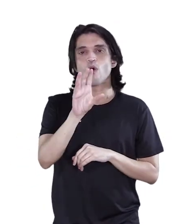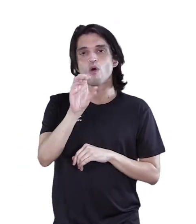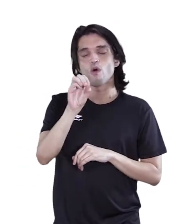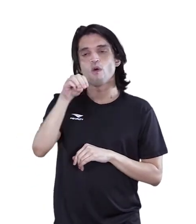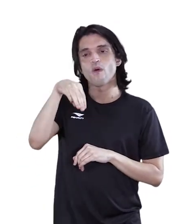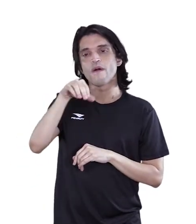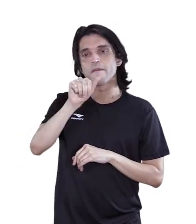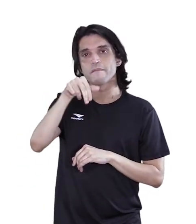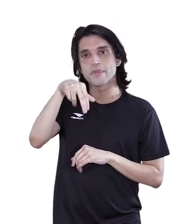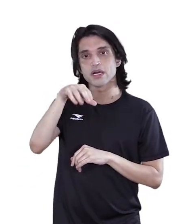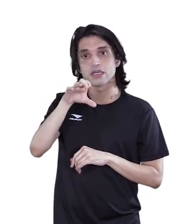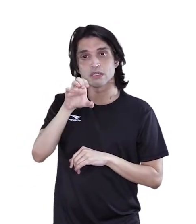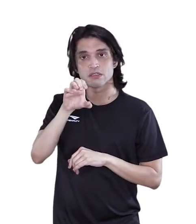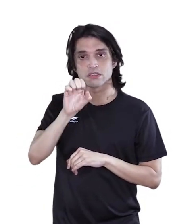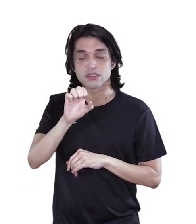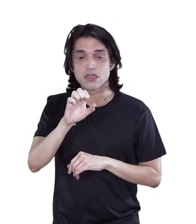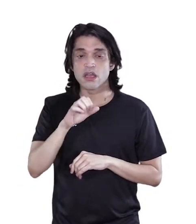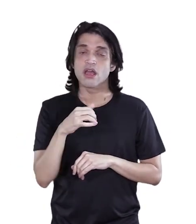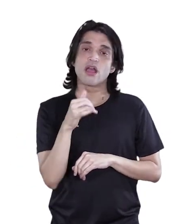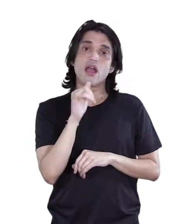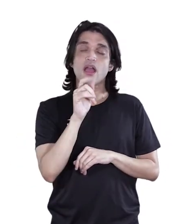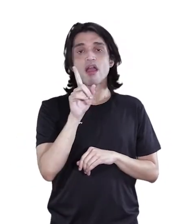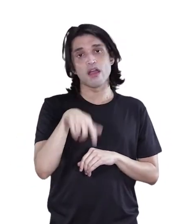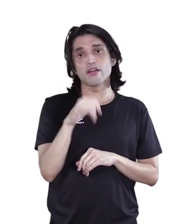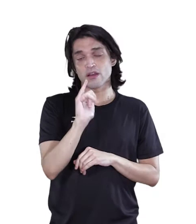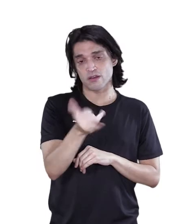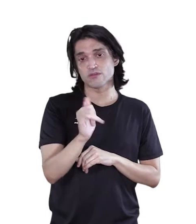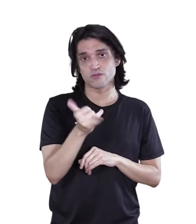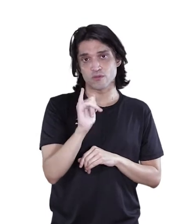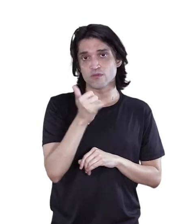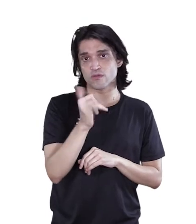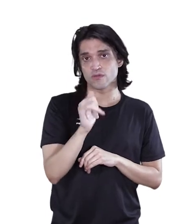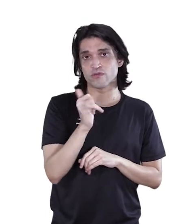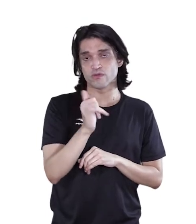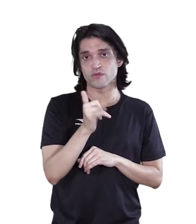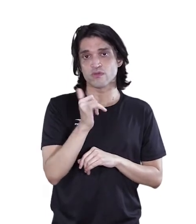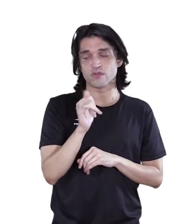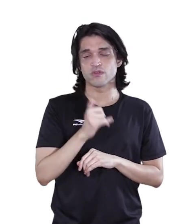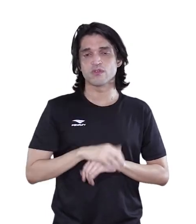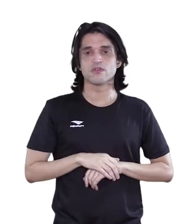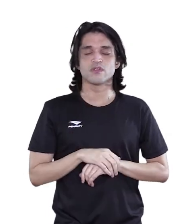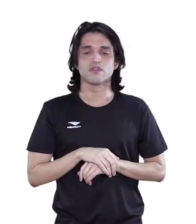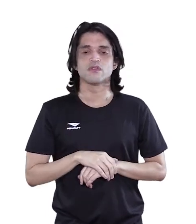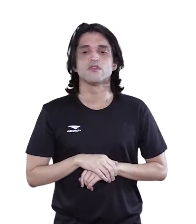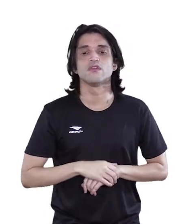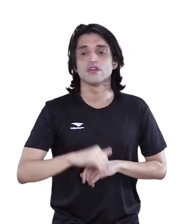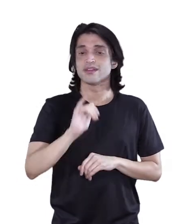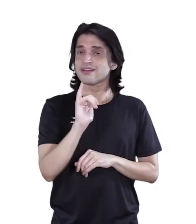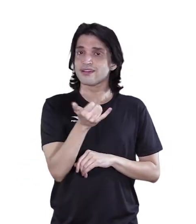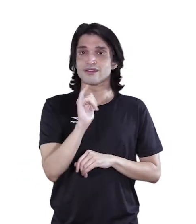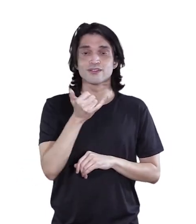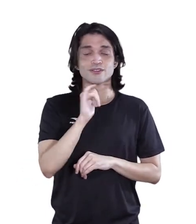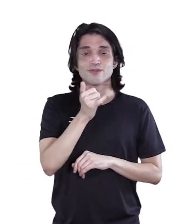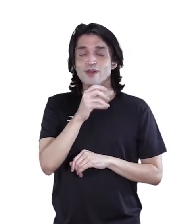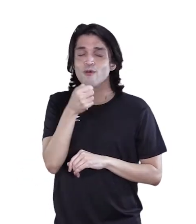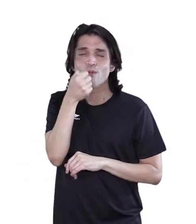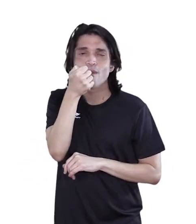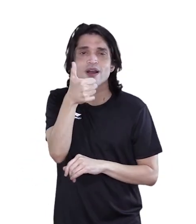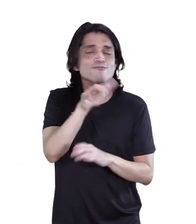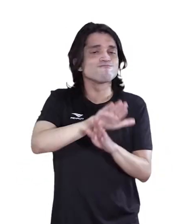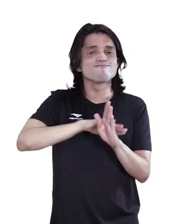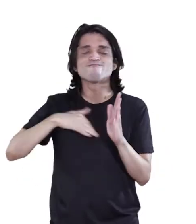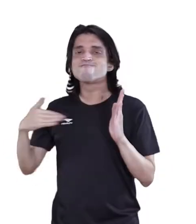tipo preponderante é o narrativo, certo? A narração está presente praticamente na totalidade do